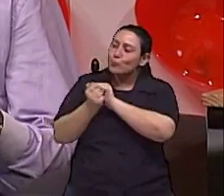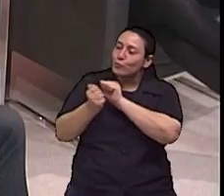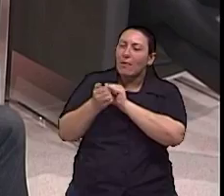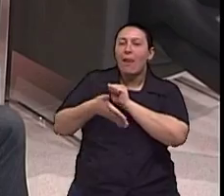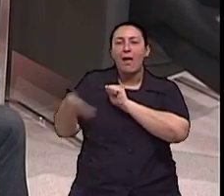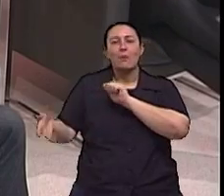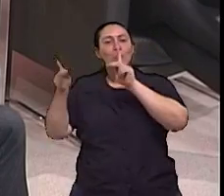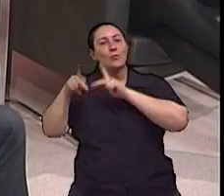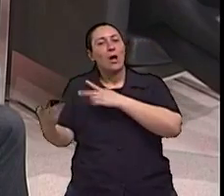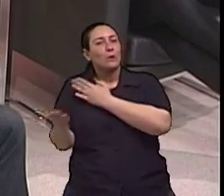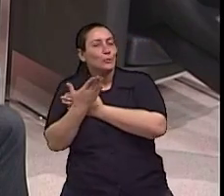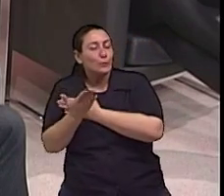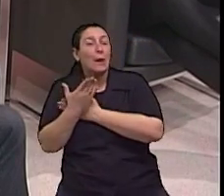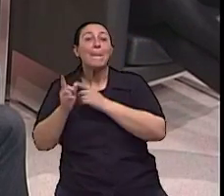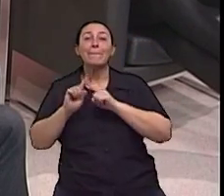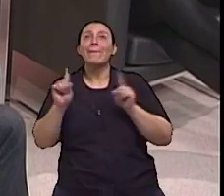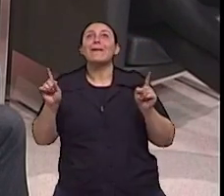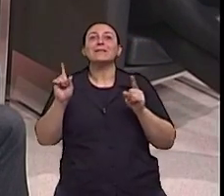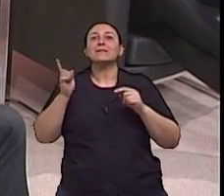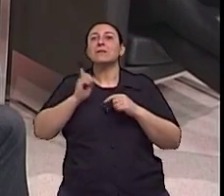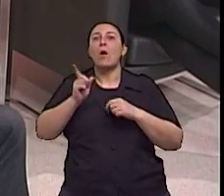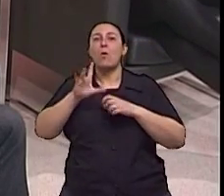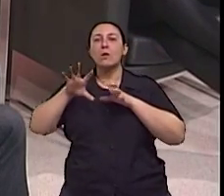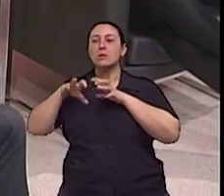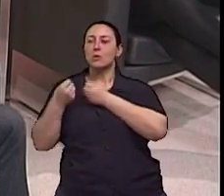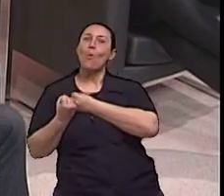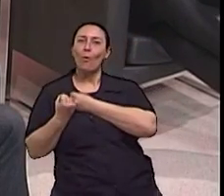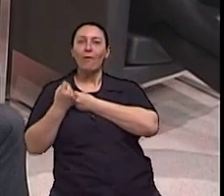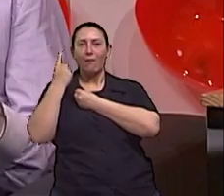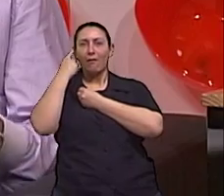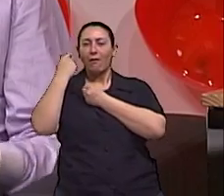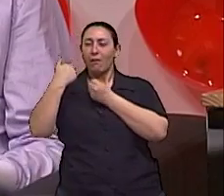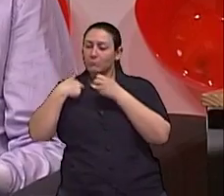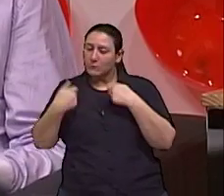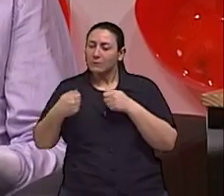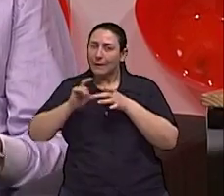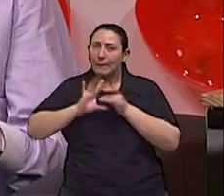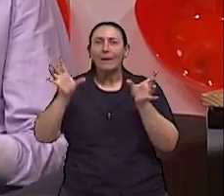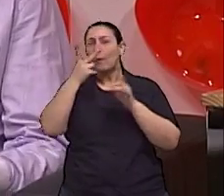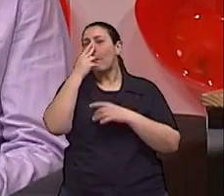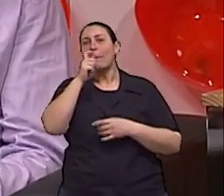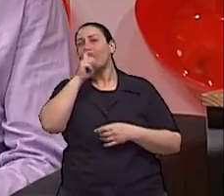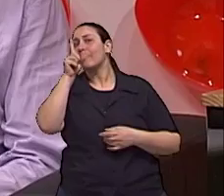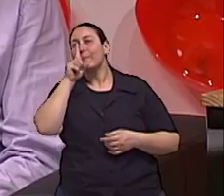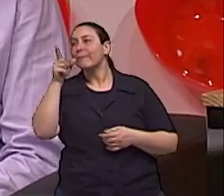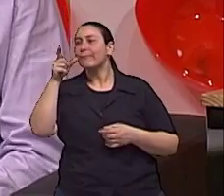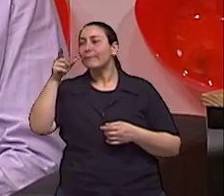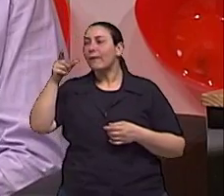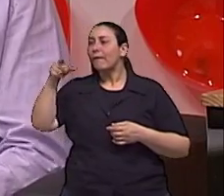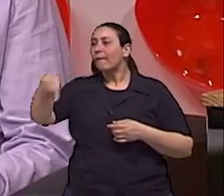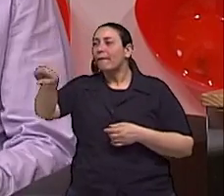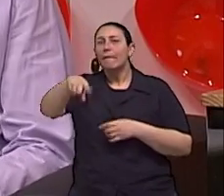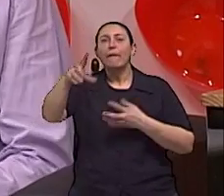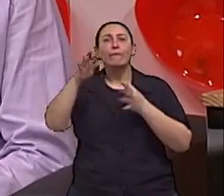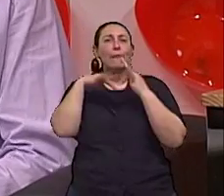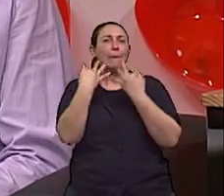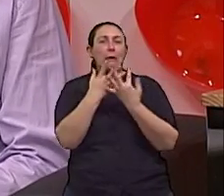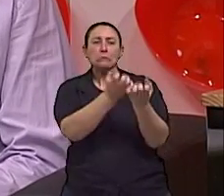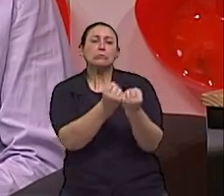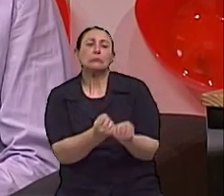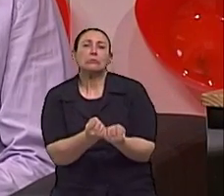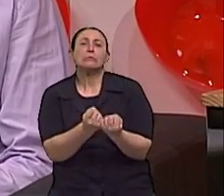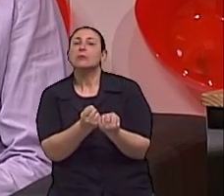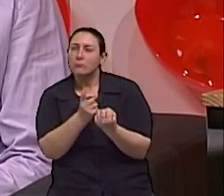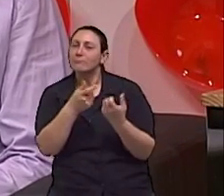primeiro lugar, de todo o próprio desenvolvimento, depois do acolhimento dos pais, que de alguma forma é o lugar que eles estavam antes. Claro. Isso mexe muito com o